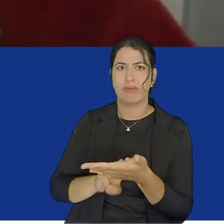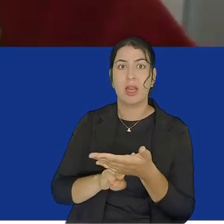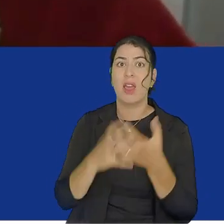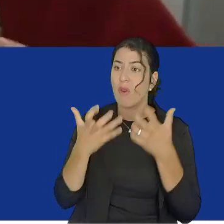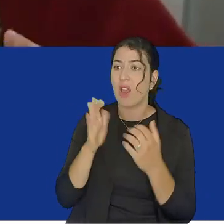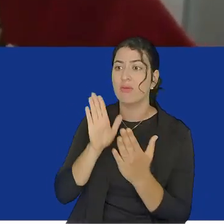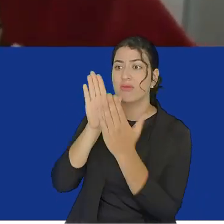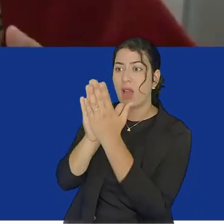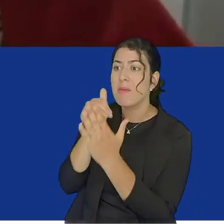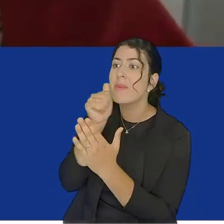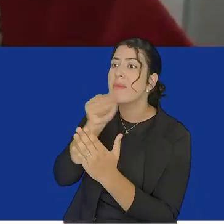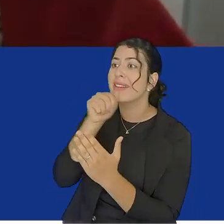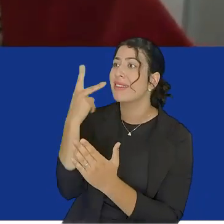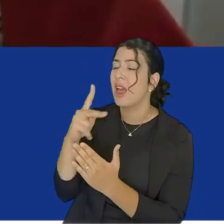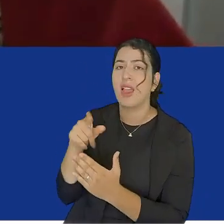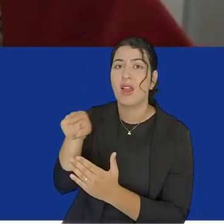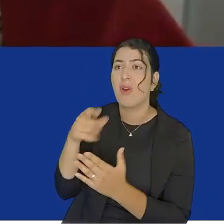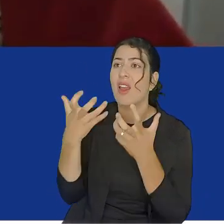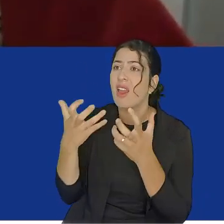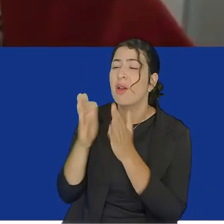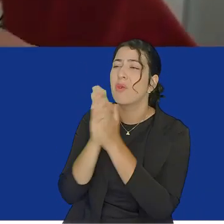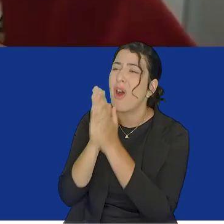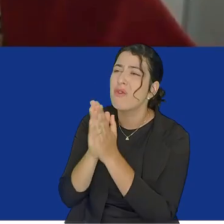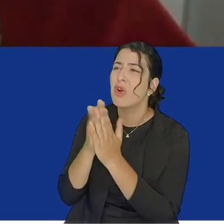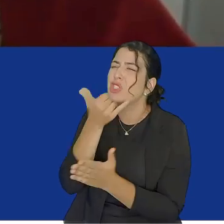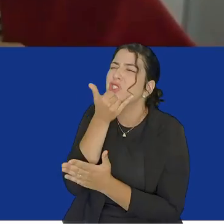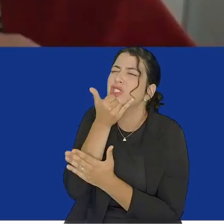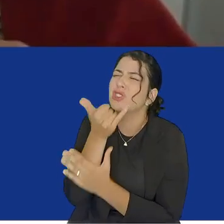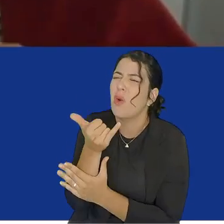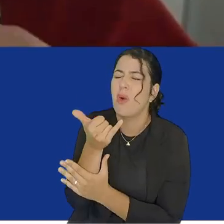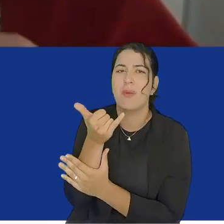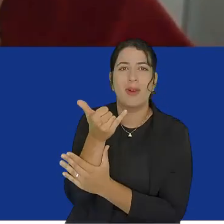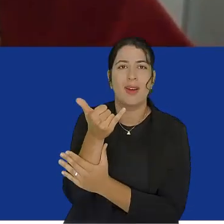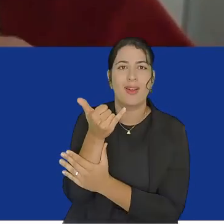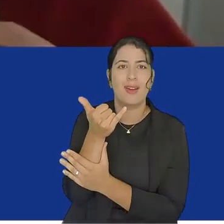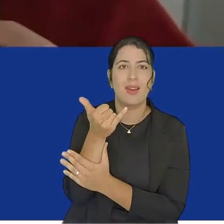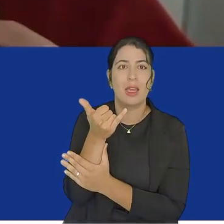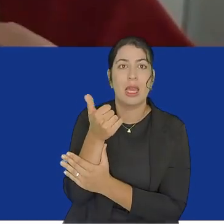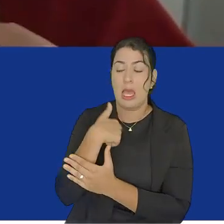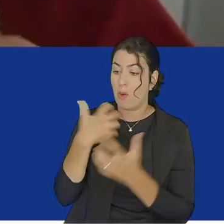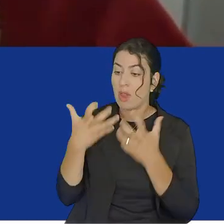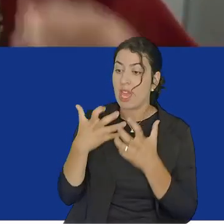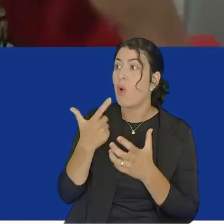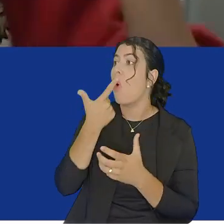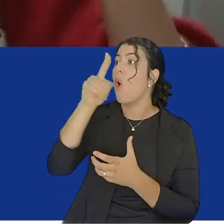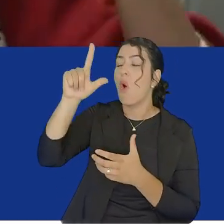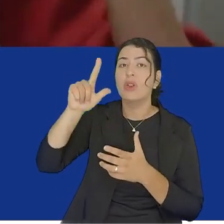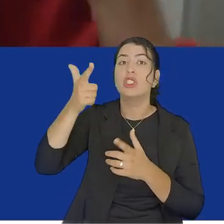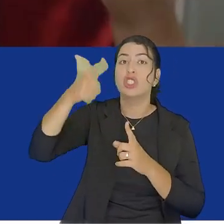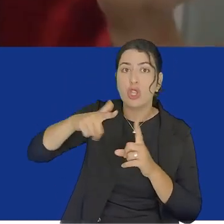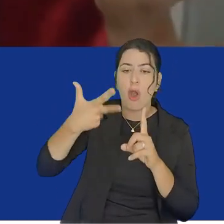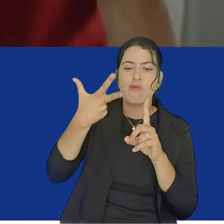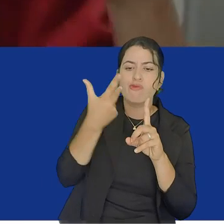mãe. Eu quero pedir perdão para ela. Eu quero pagar outra inseminação para ela. Eu quero mandar ela para os